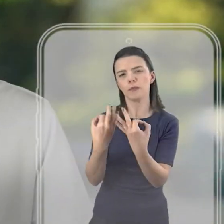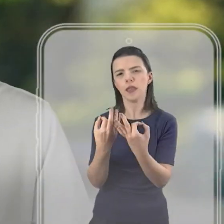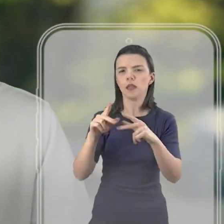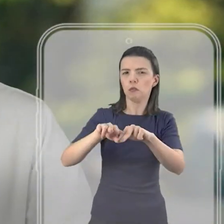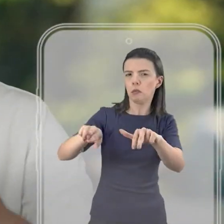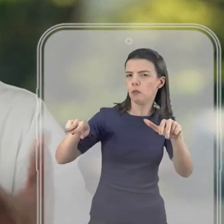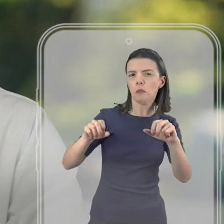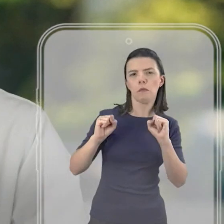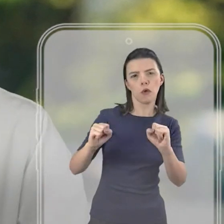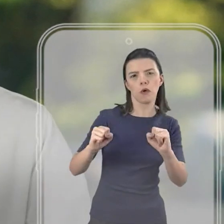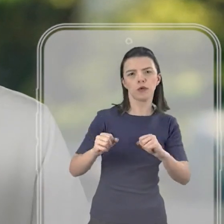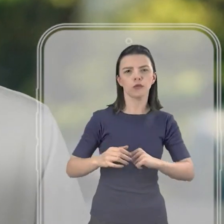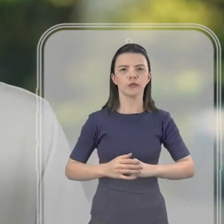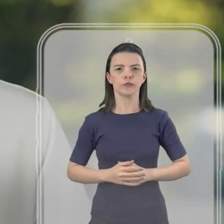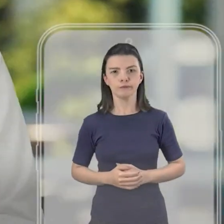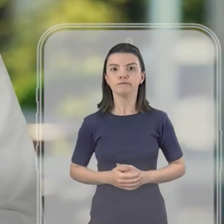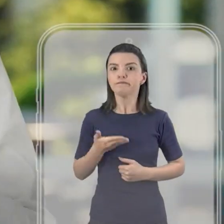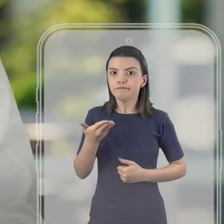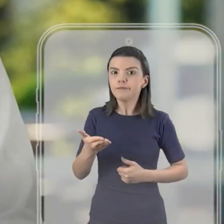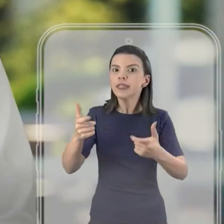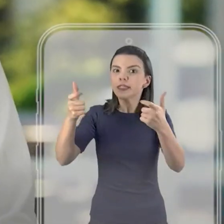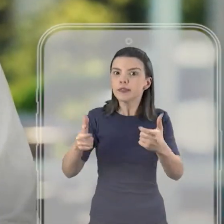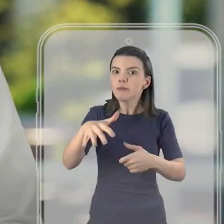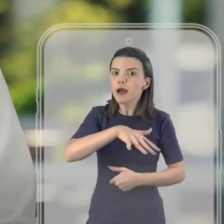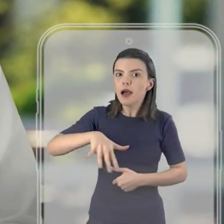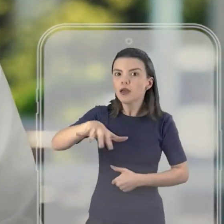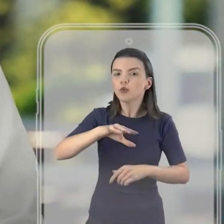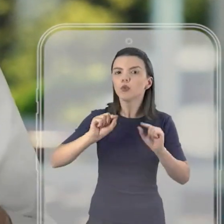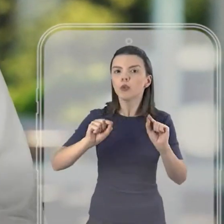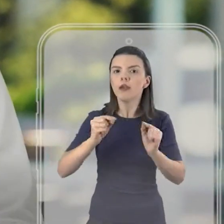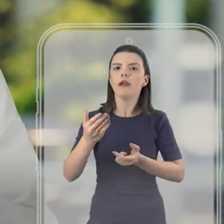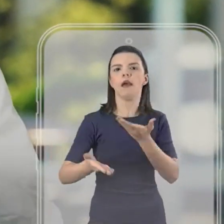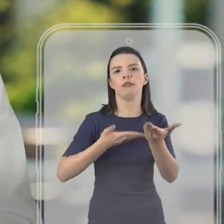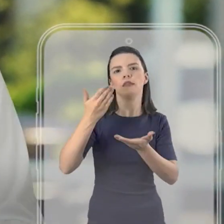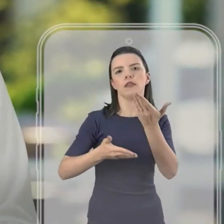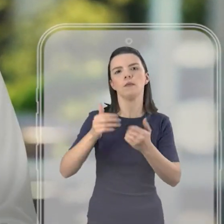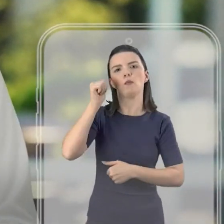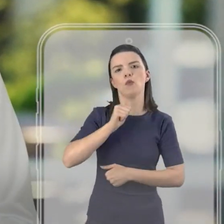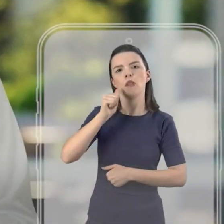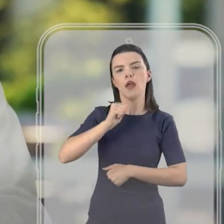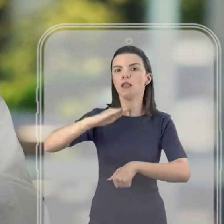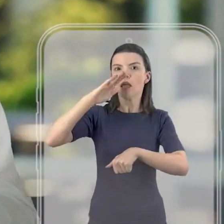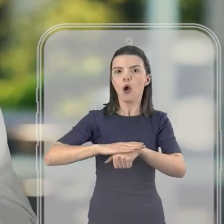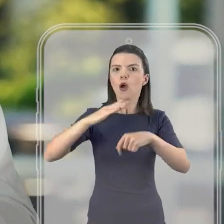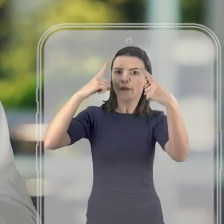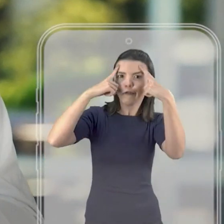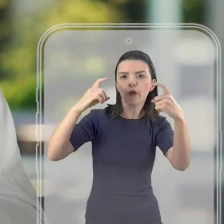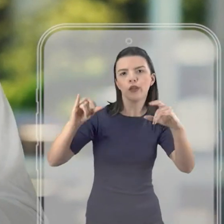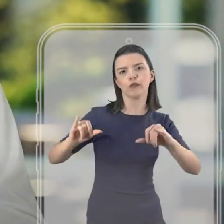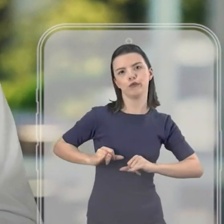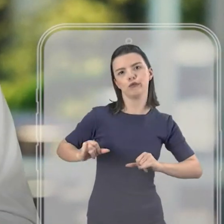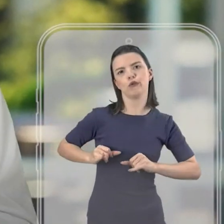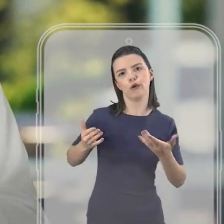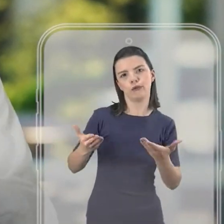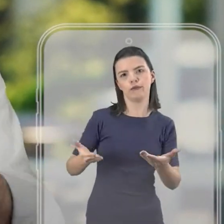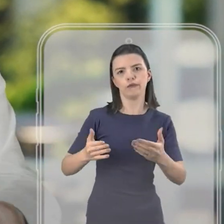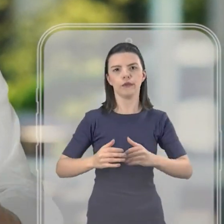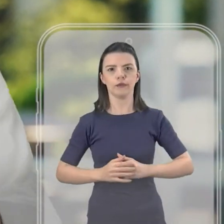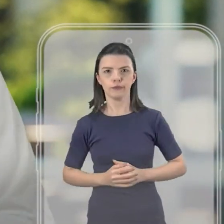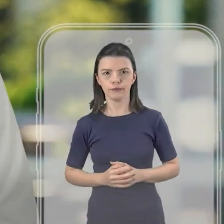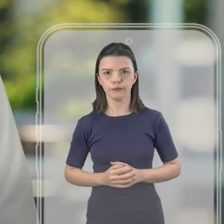uma irmã, de um primo, ou até para a casa da mãe. Esse espaço foi planejado para atender a mulher exatamente nesse momento delicado pelo qual ela passa